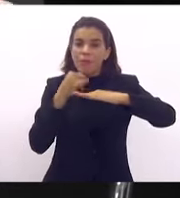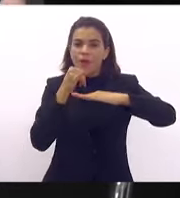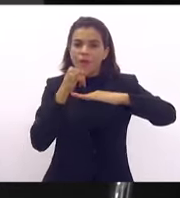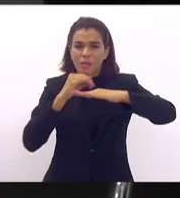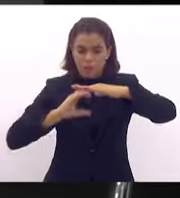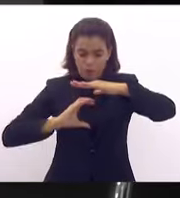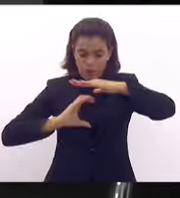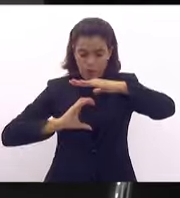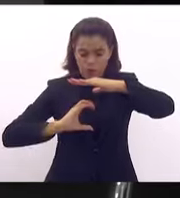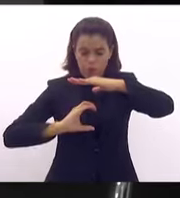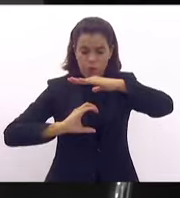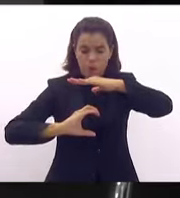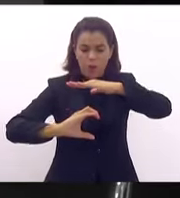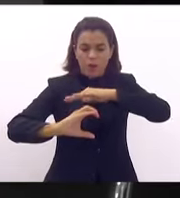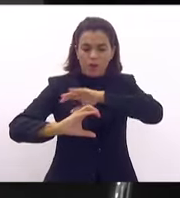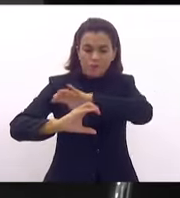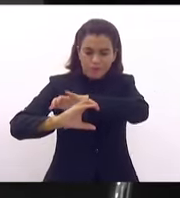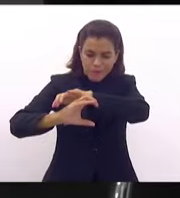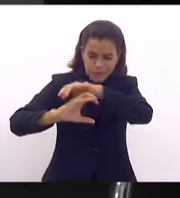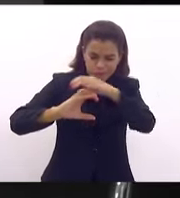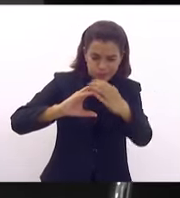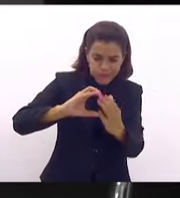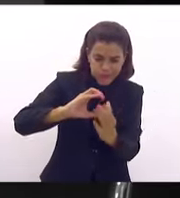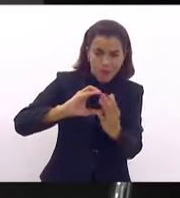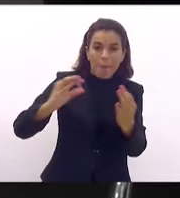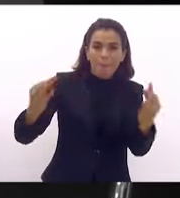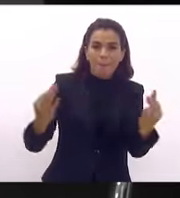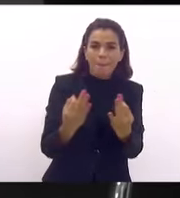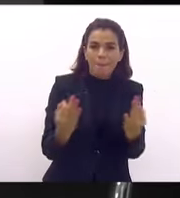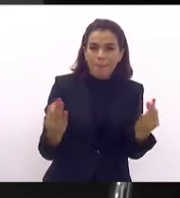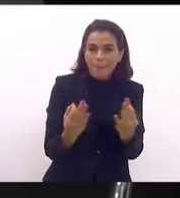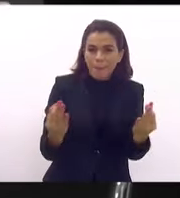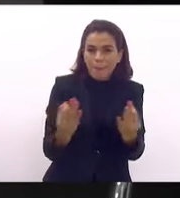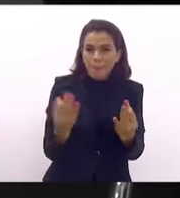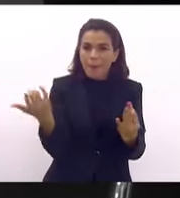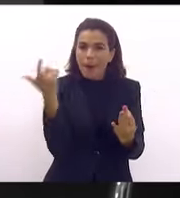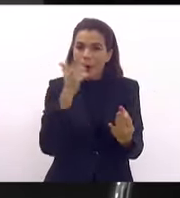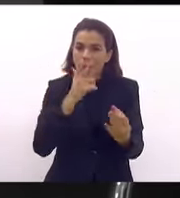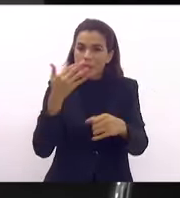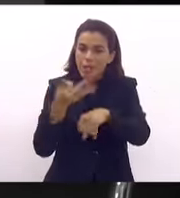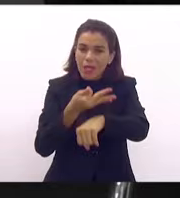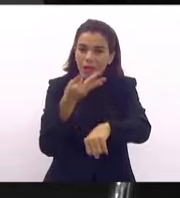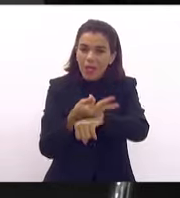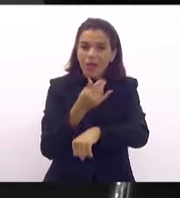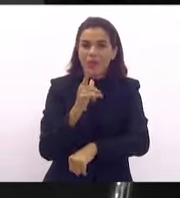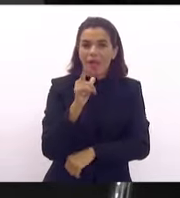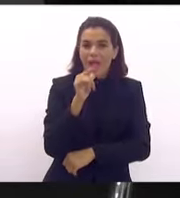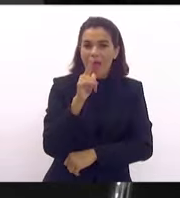concreto e os revestimentos preparados para receber esgoto, função